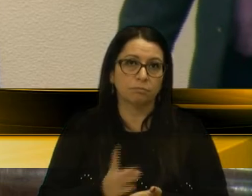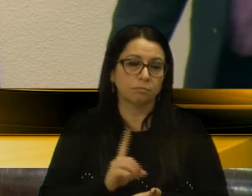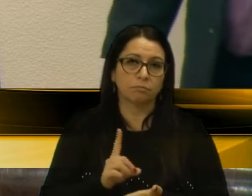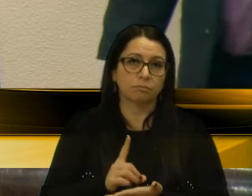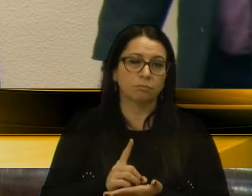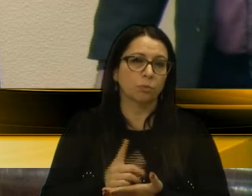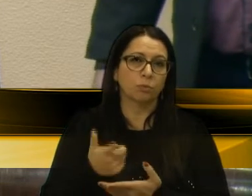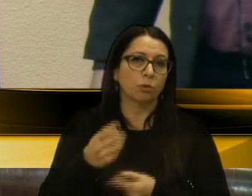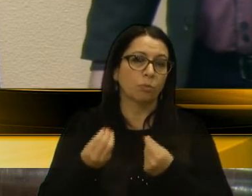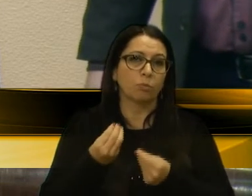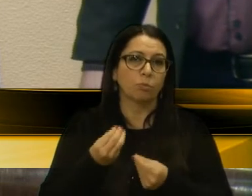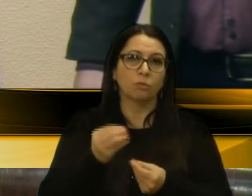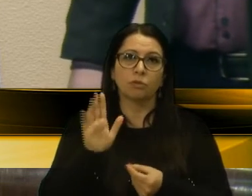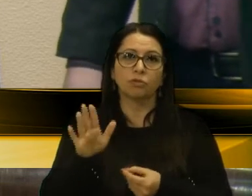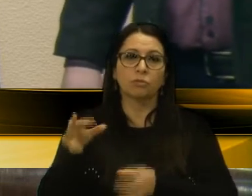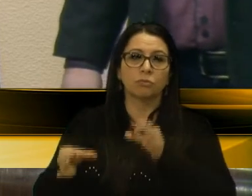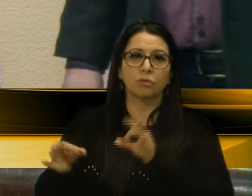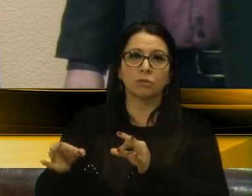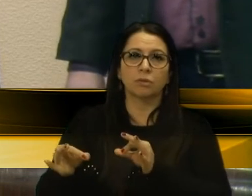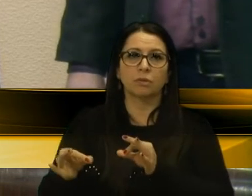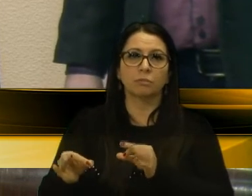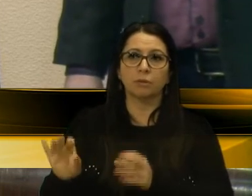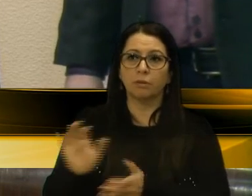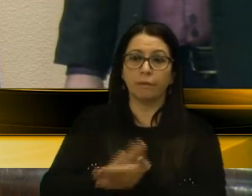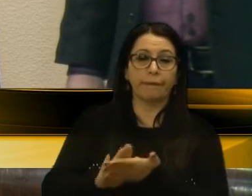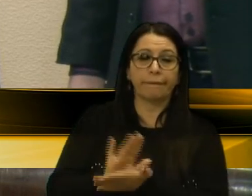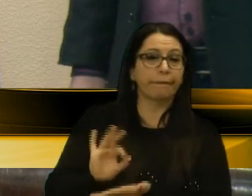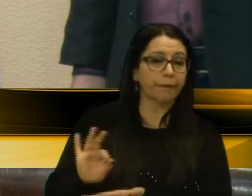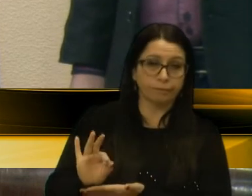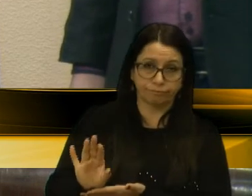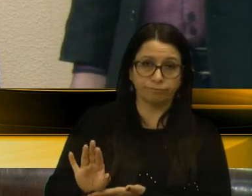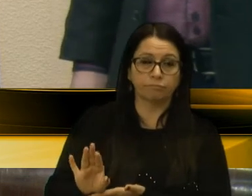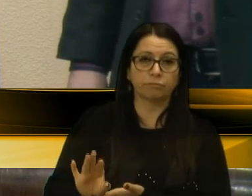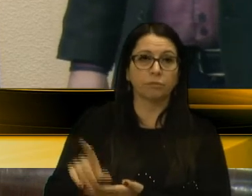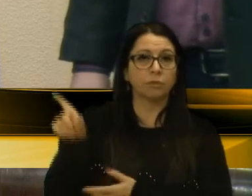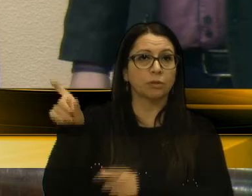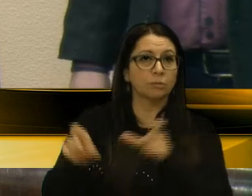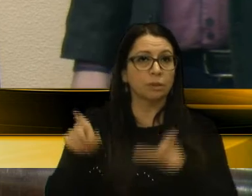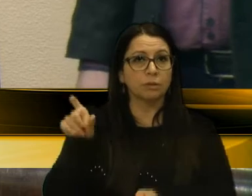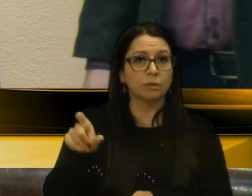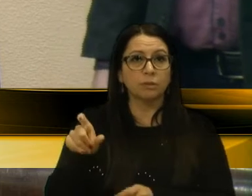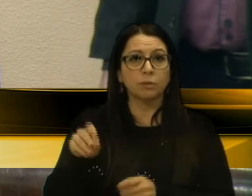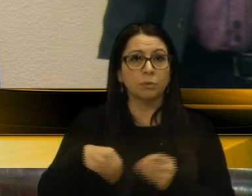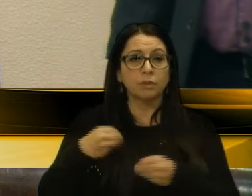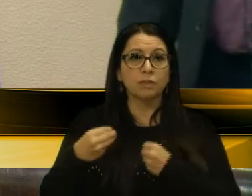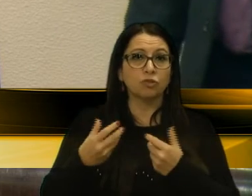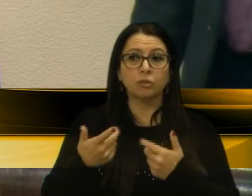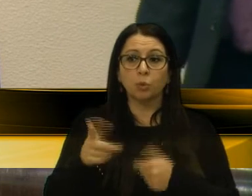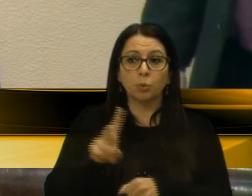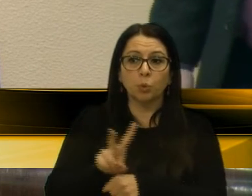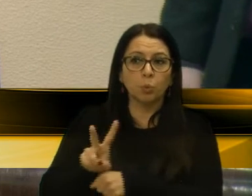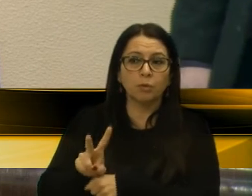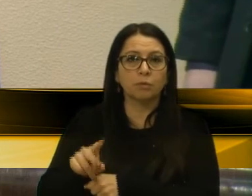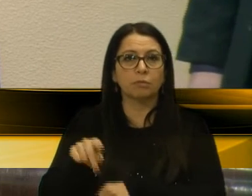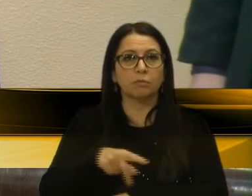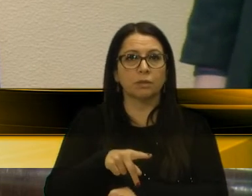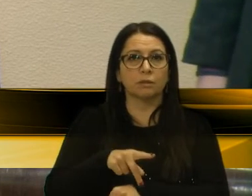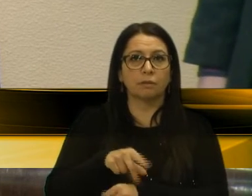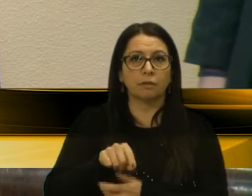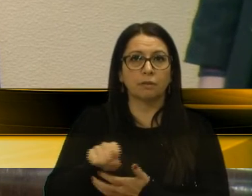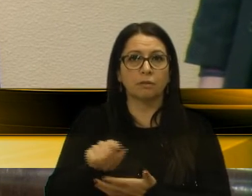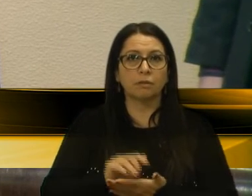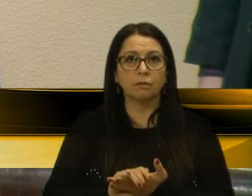Não dá para deixar nas mãos da justiça, porque não dá nada. Então, as pessoas estão se sentindo desprotegidas nesse país.